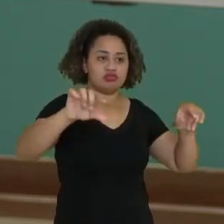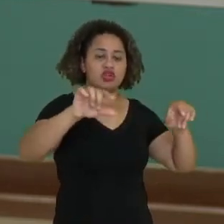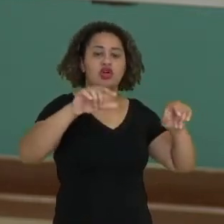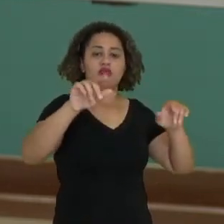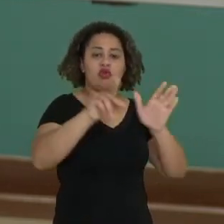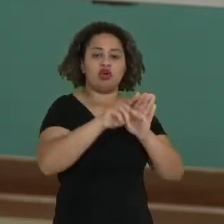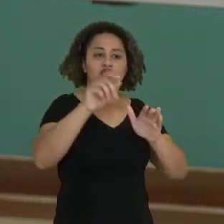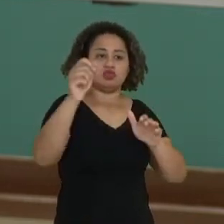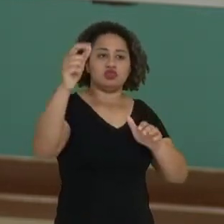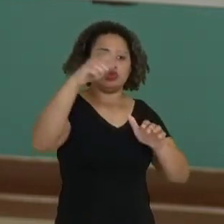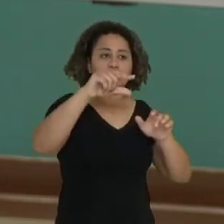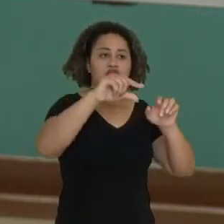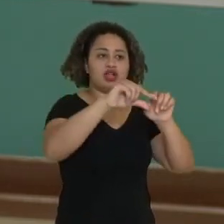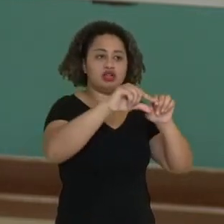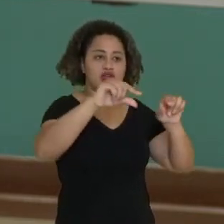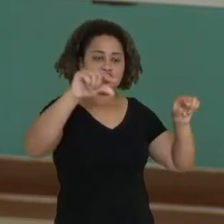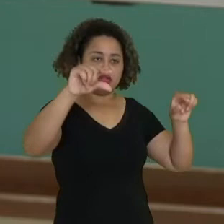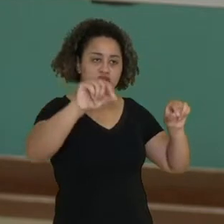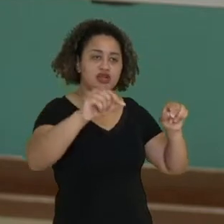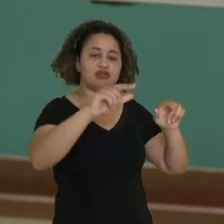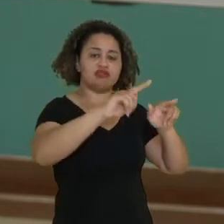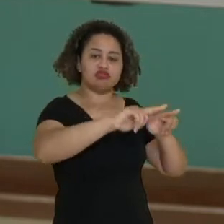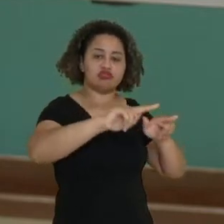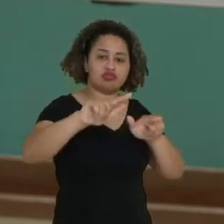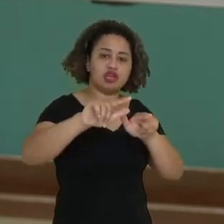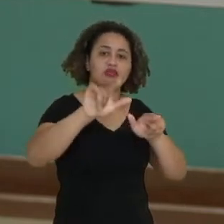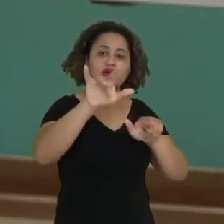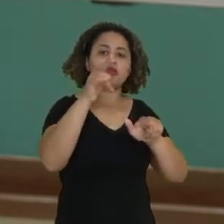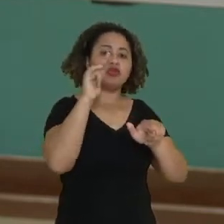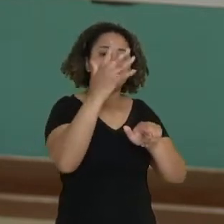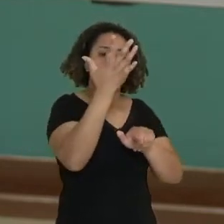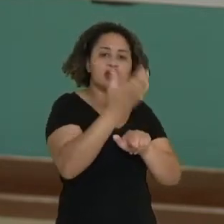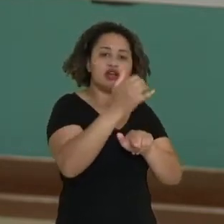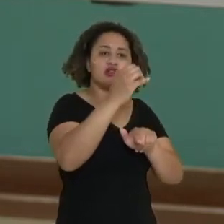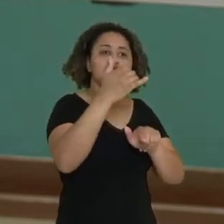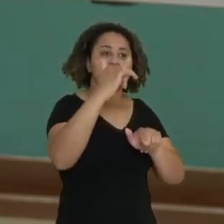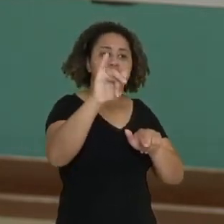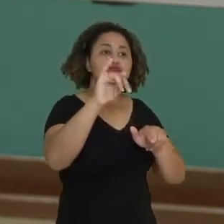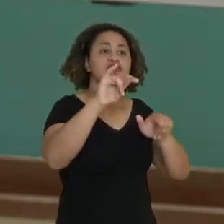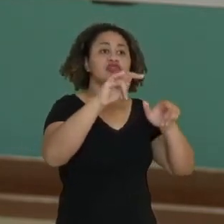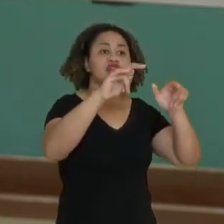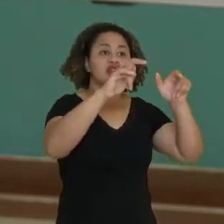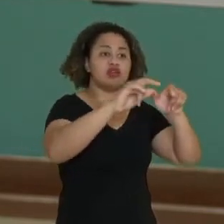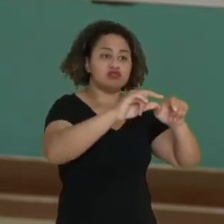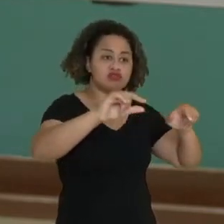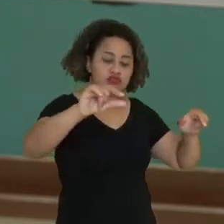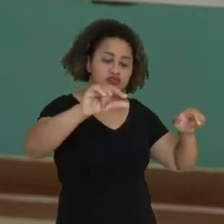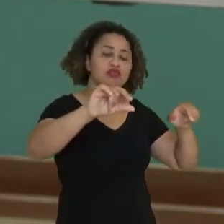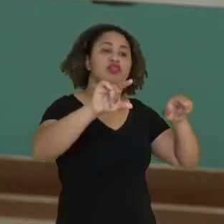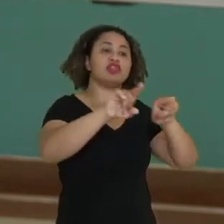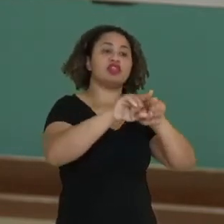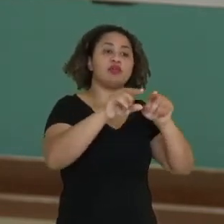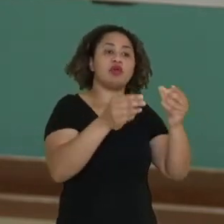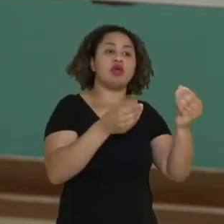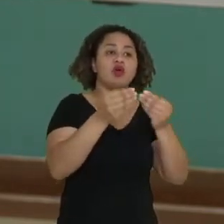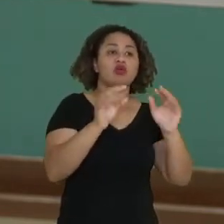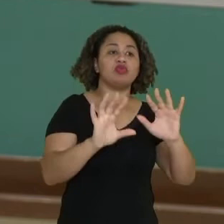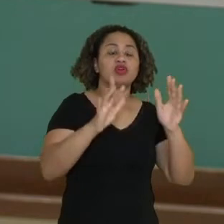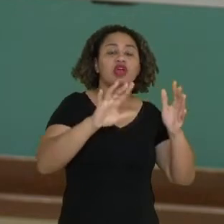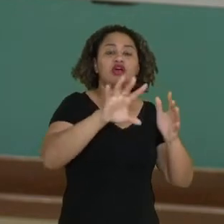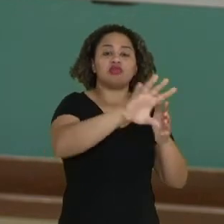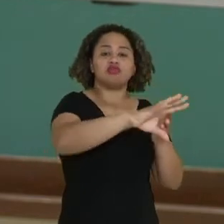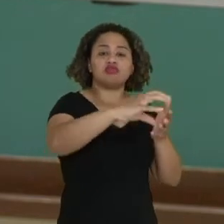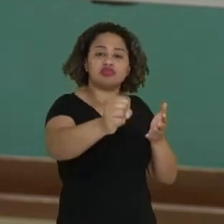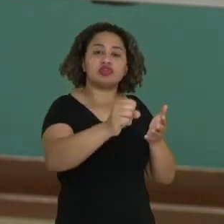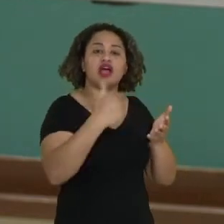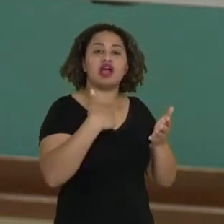solar aqui, né, não é social, a fazenda de painéis solares, como que acontece essa coleta